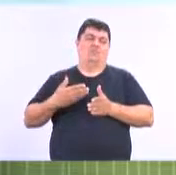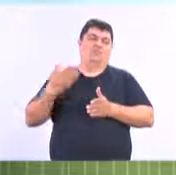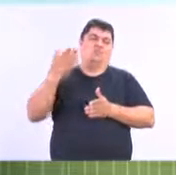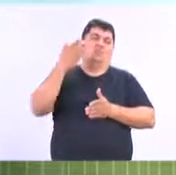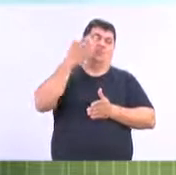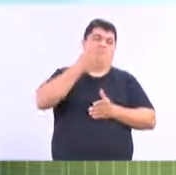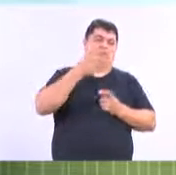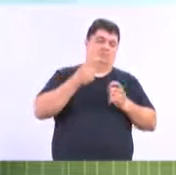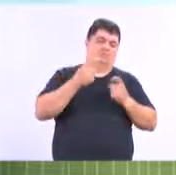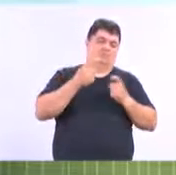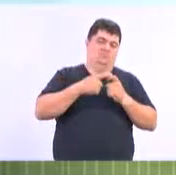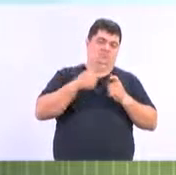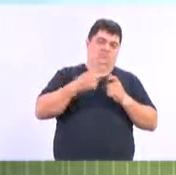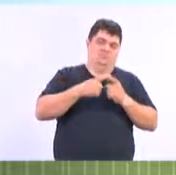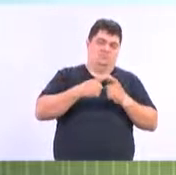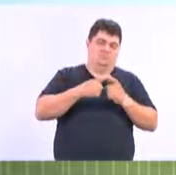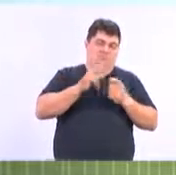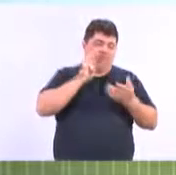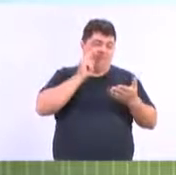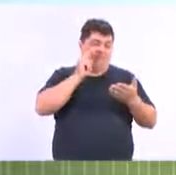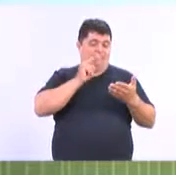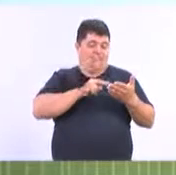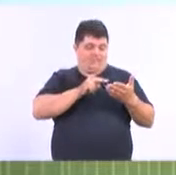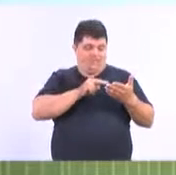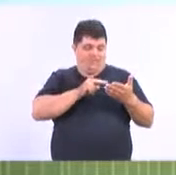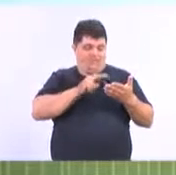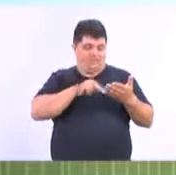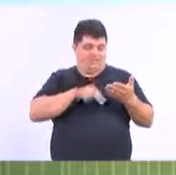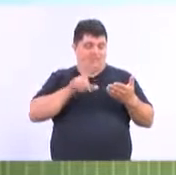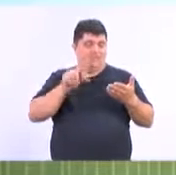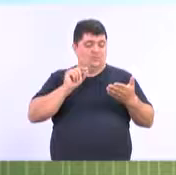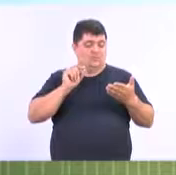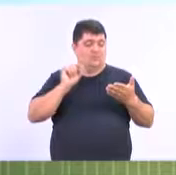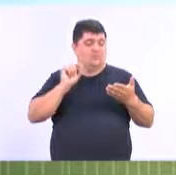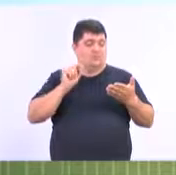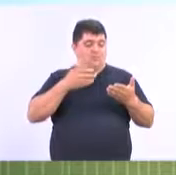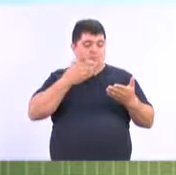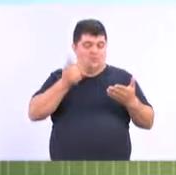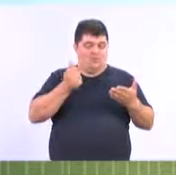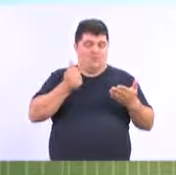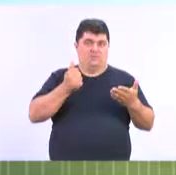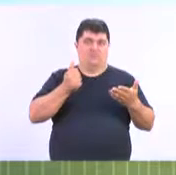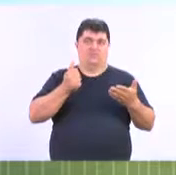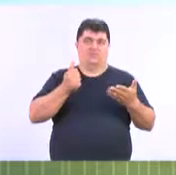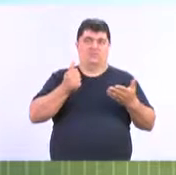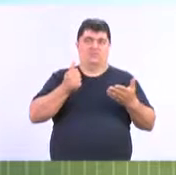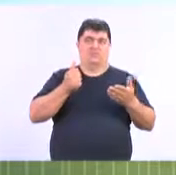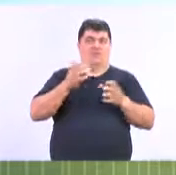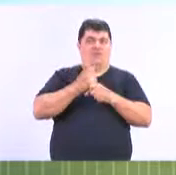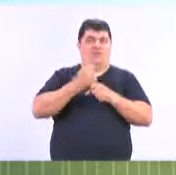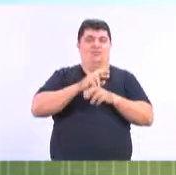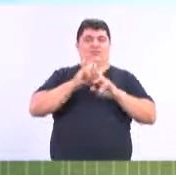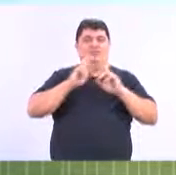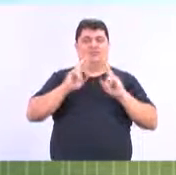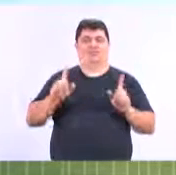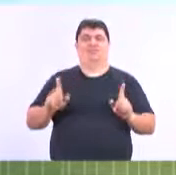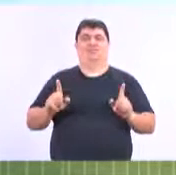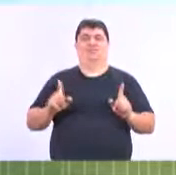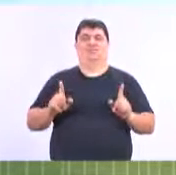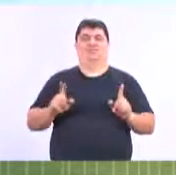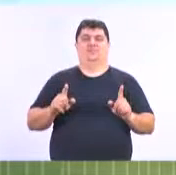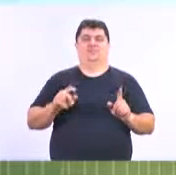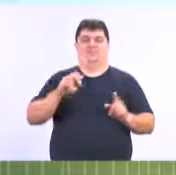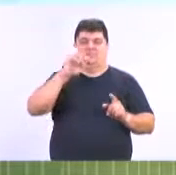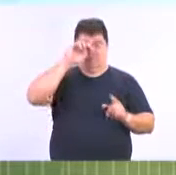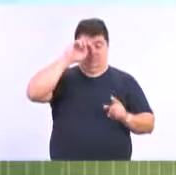aquele exame e vai no médico especialista para ele tomar a decisão. As demonstrações contábeis não tem esse